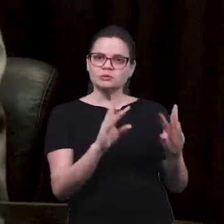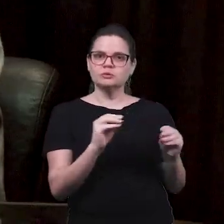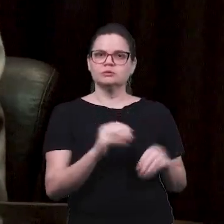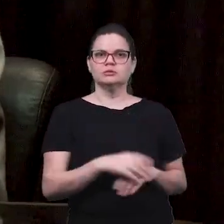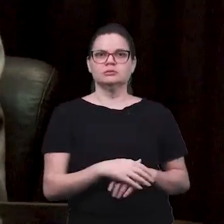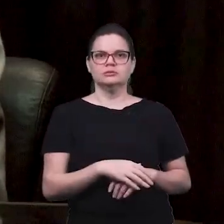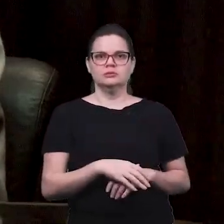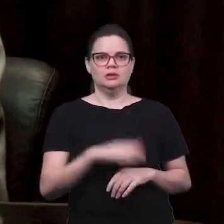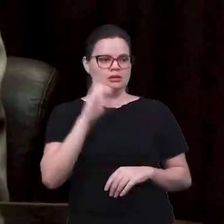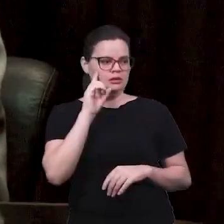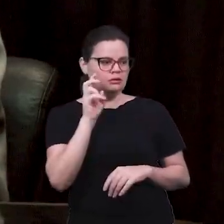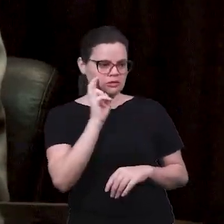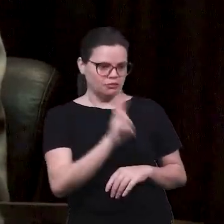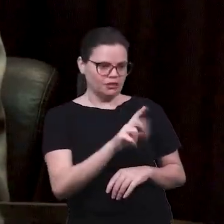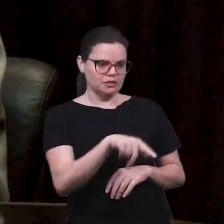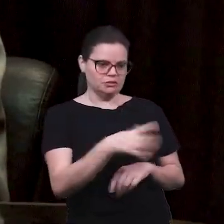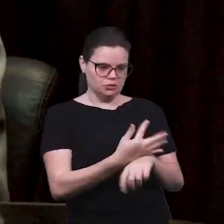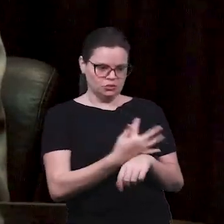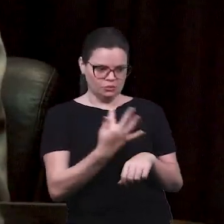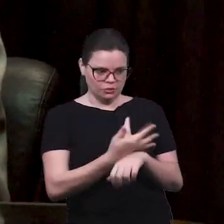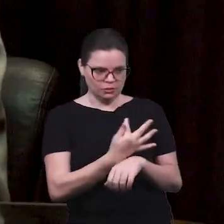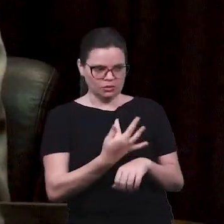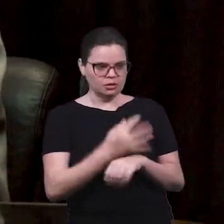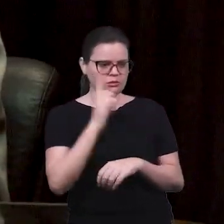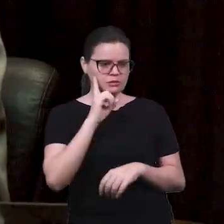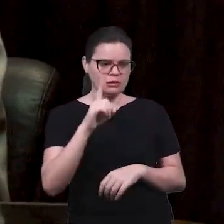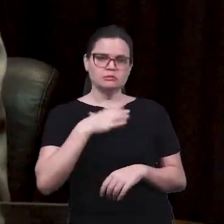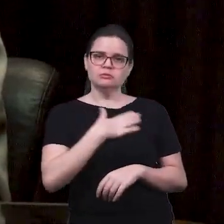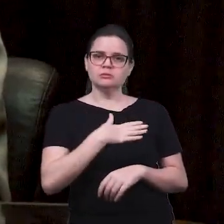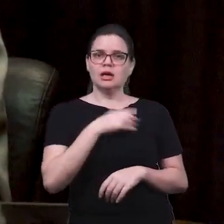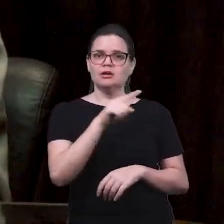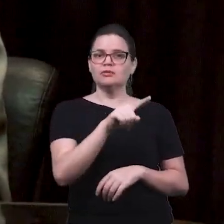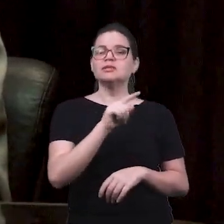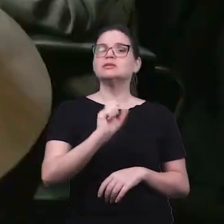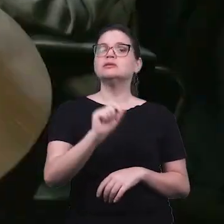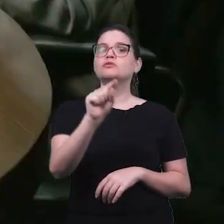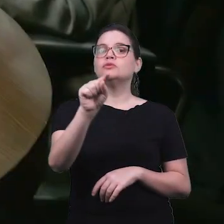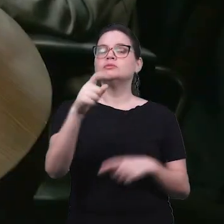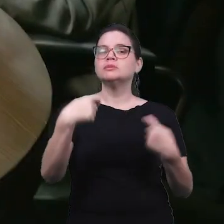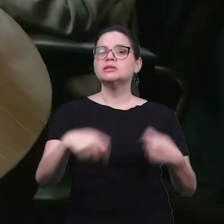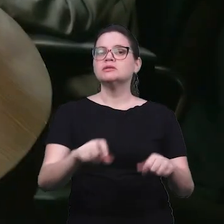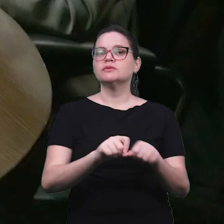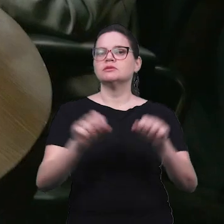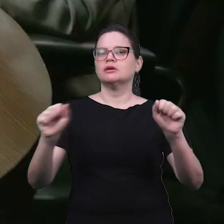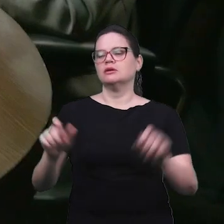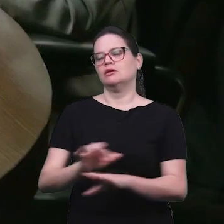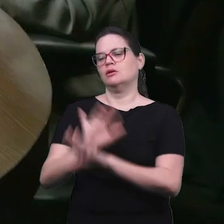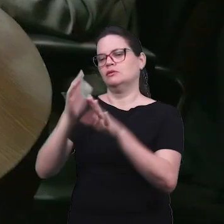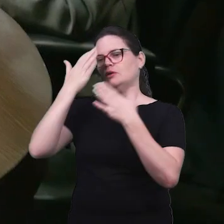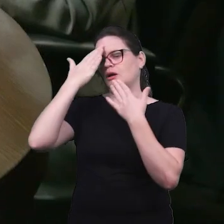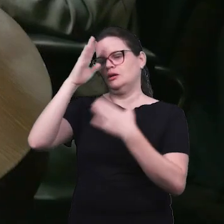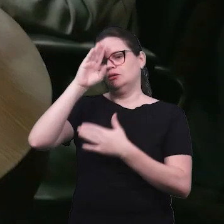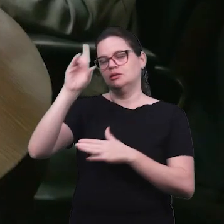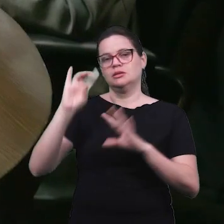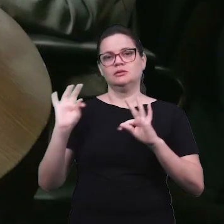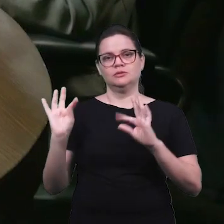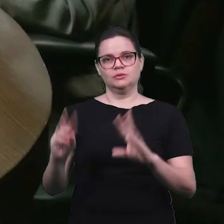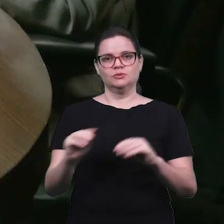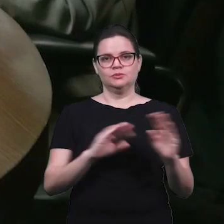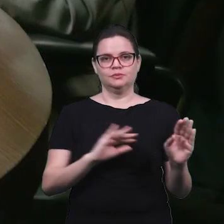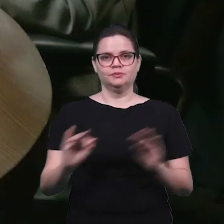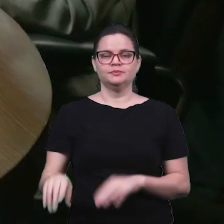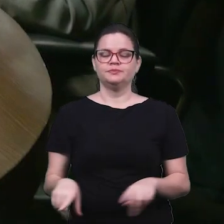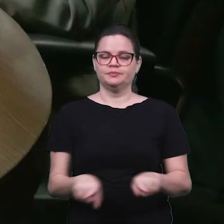fala que é agradável ao Senhor. Então, o que diz a palavra? Em tudo dai graças. Amém, glória a Deus. E pastor, nós temos